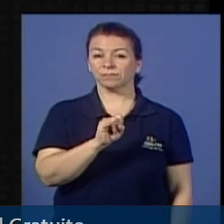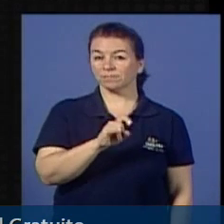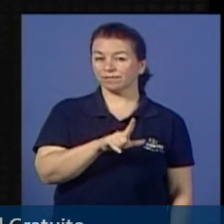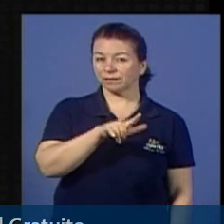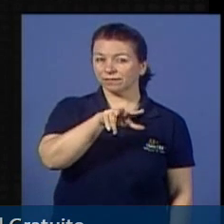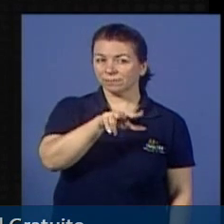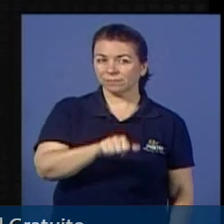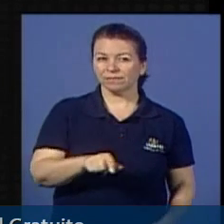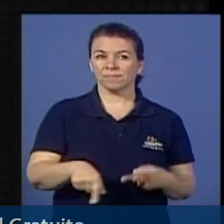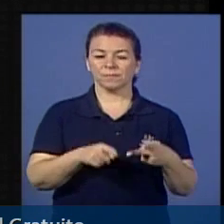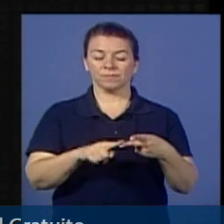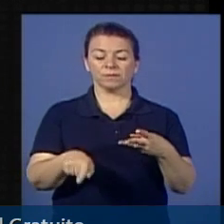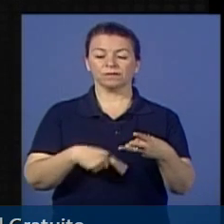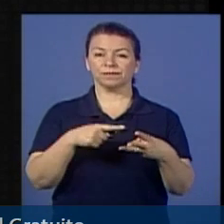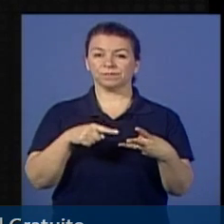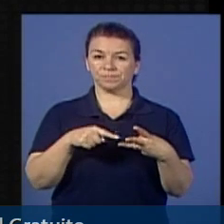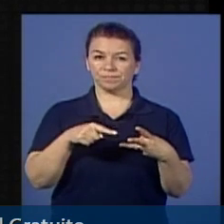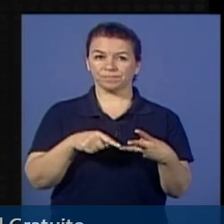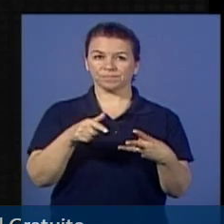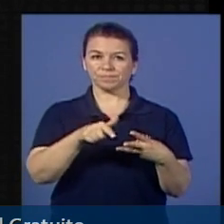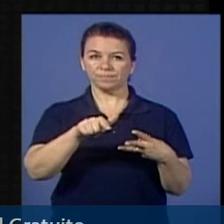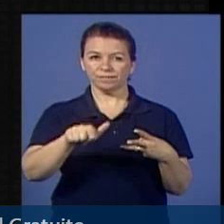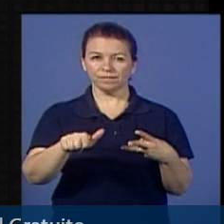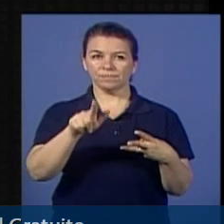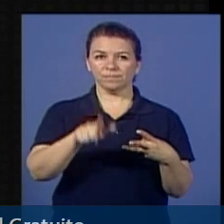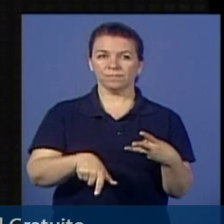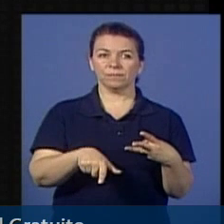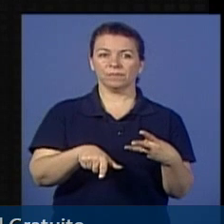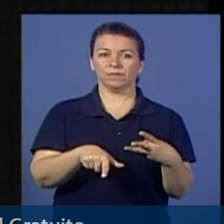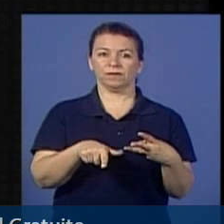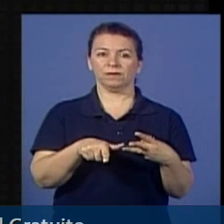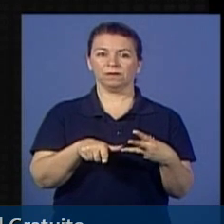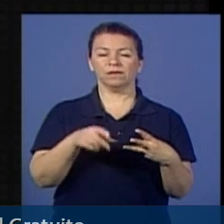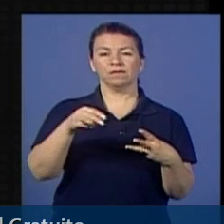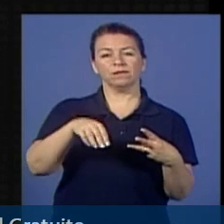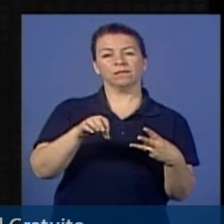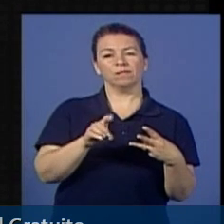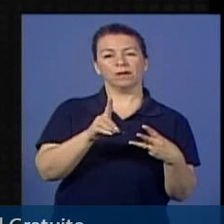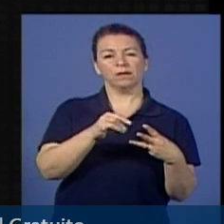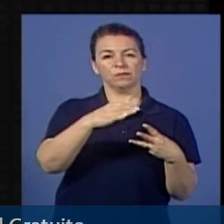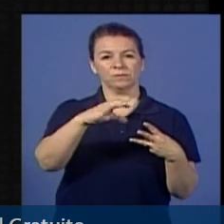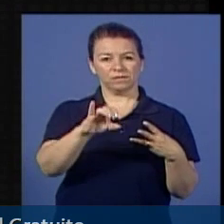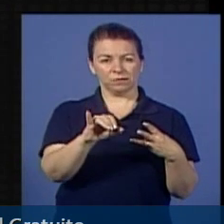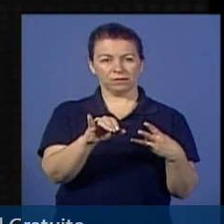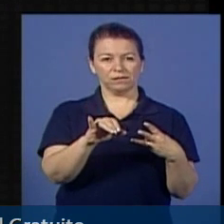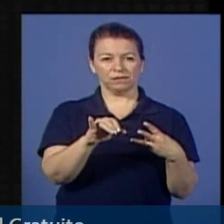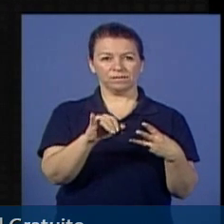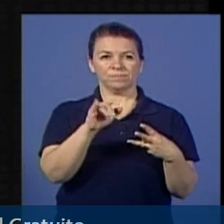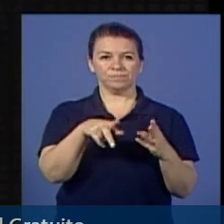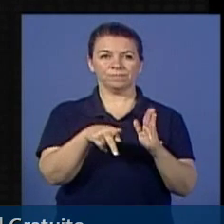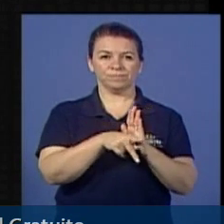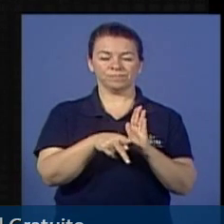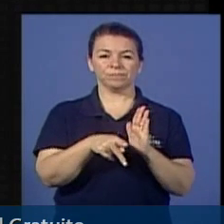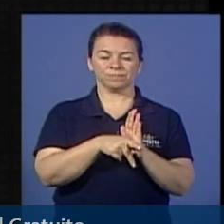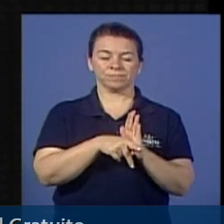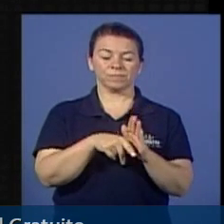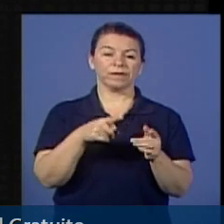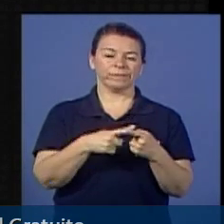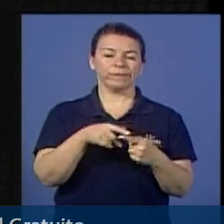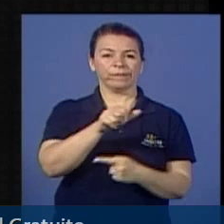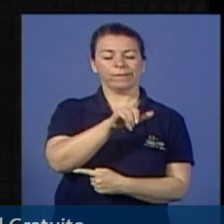né? Com Costa e Silva, nós vamos ter a implantação do Ato Institucional nº 5,